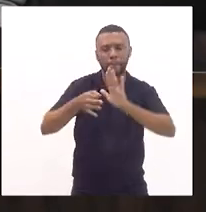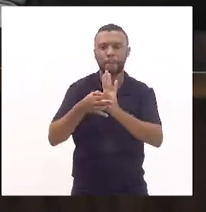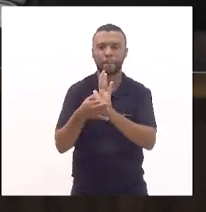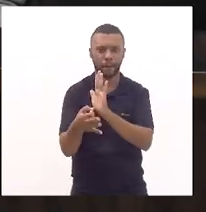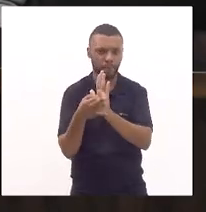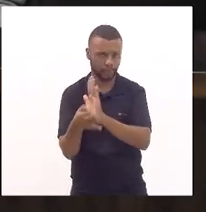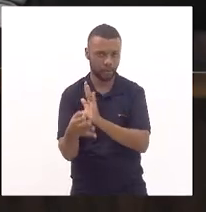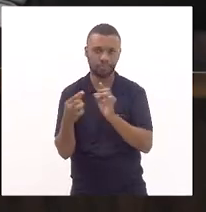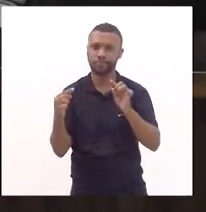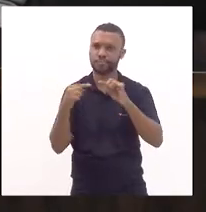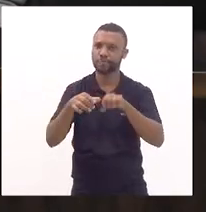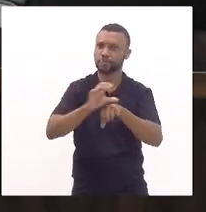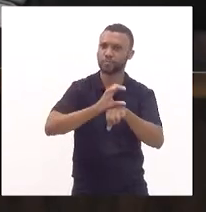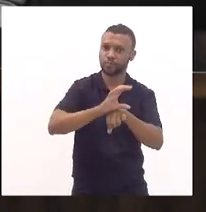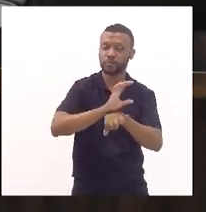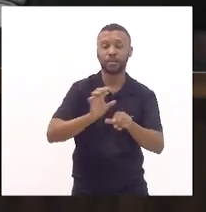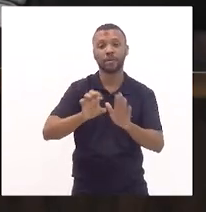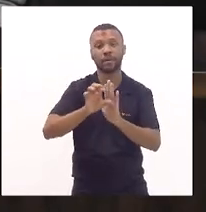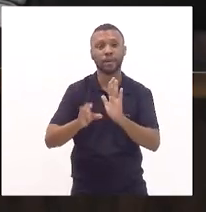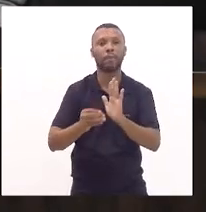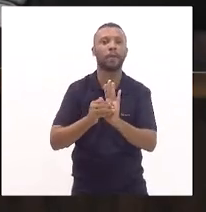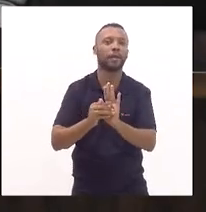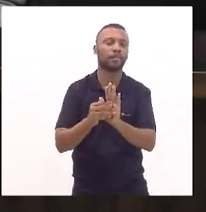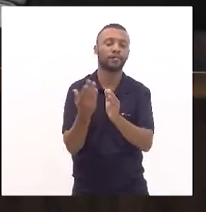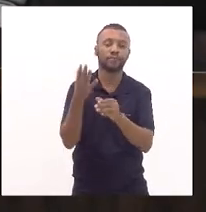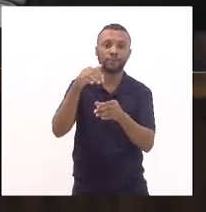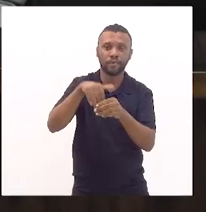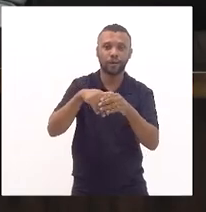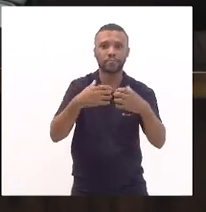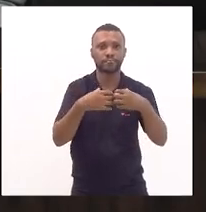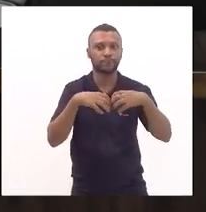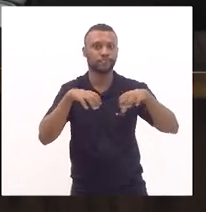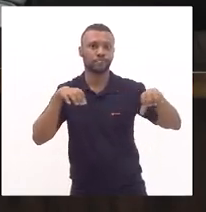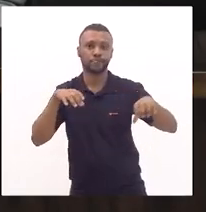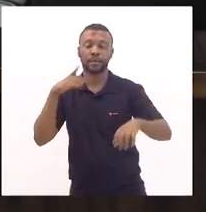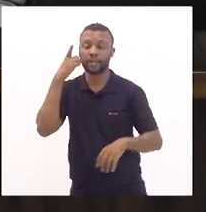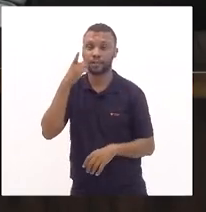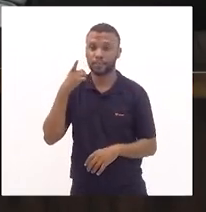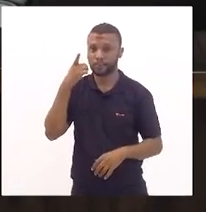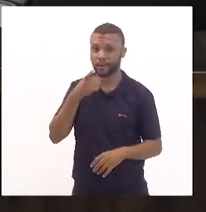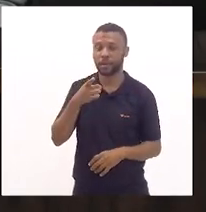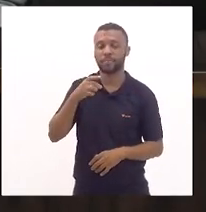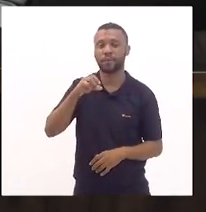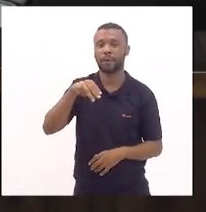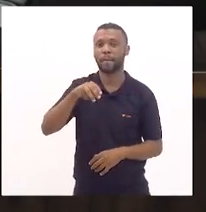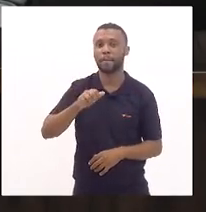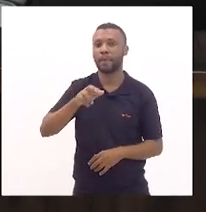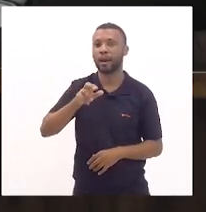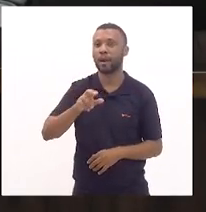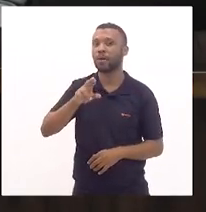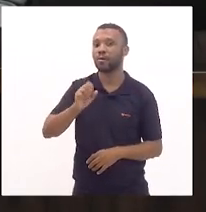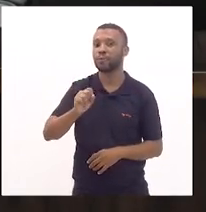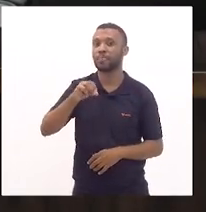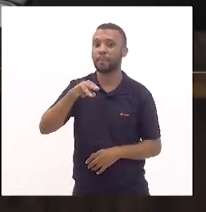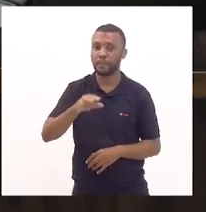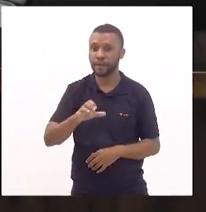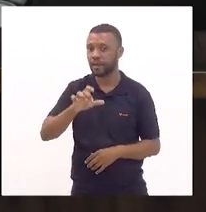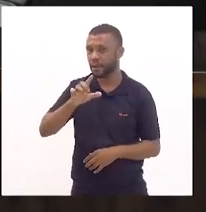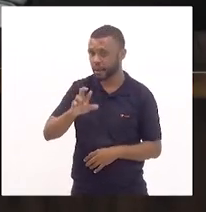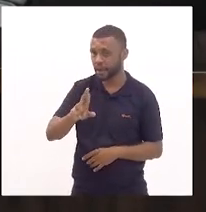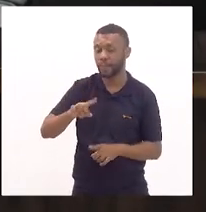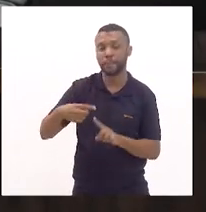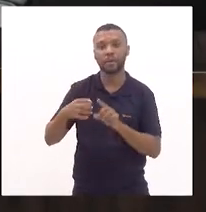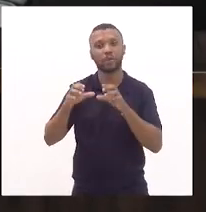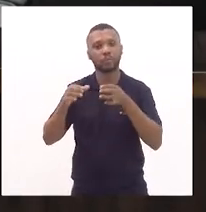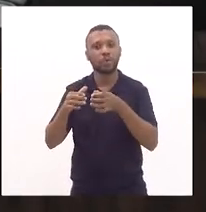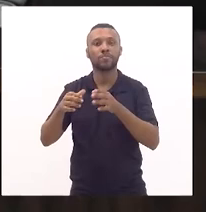pela constitucionalidade com emendas, com voto em separado pela constitucionalidade do deputado Marcos Miller, relator original, e da pessoa com